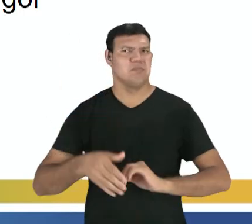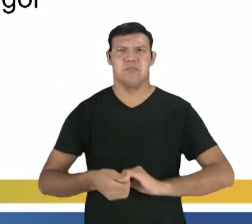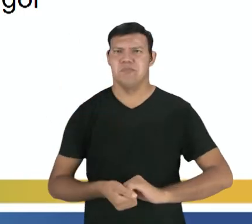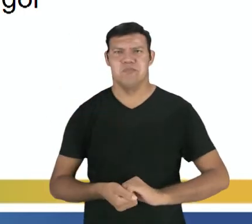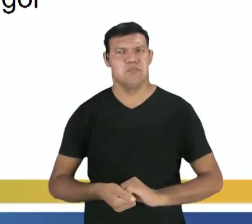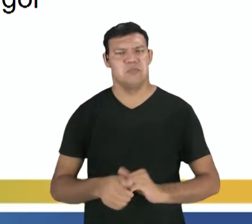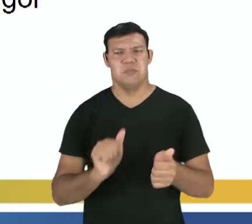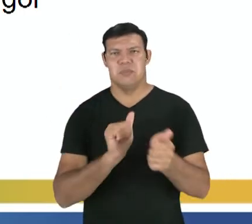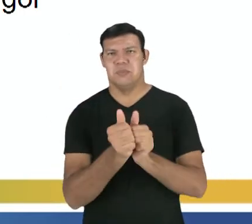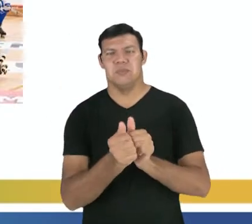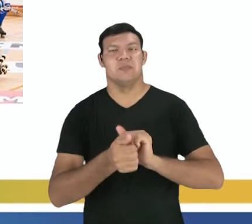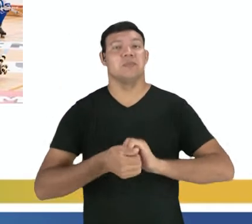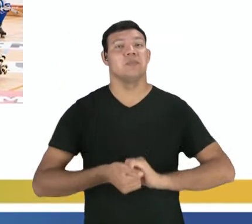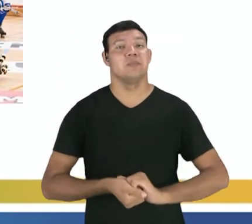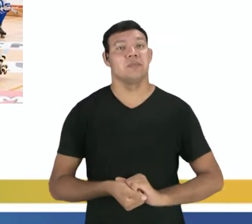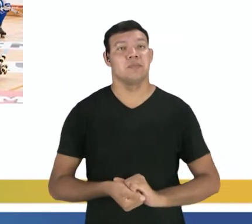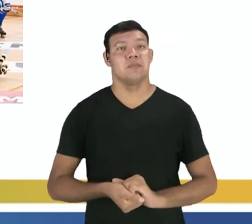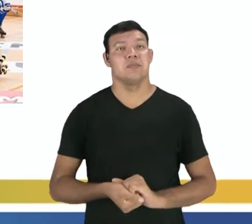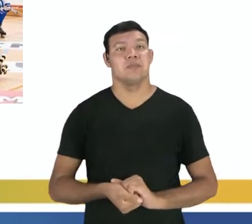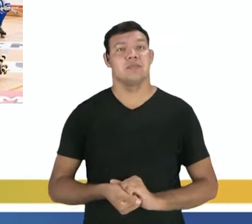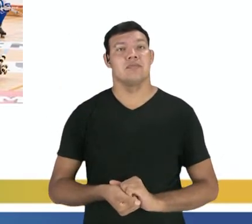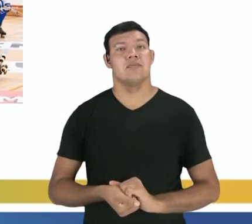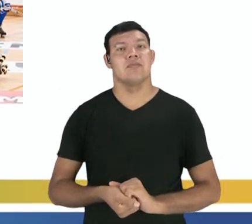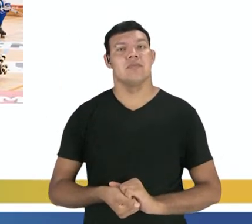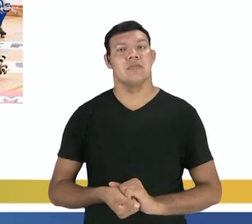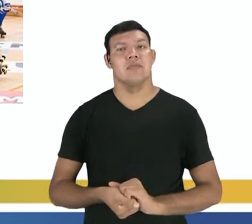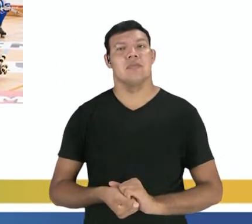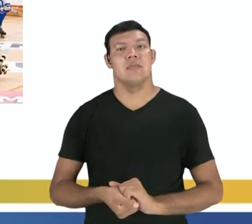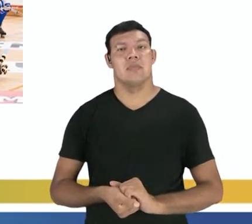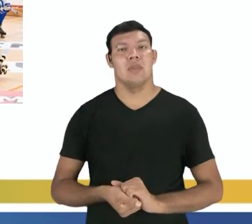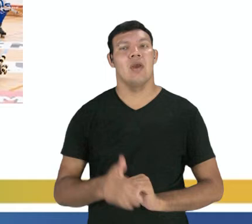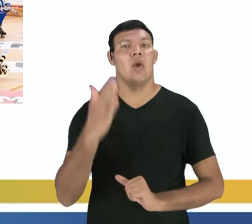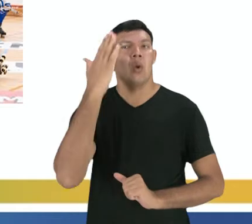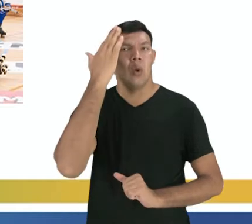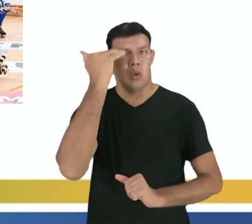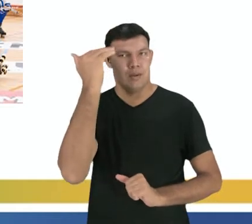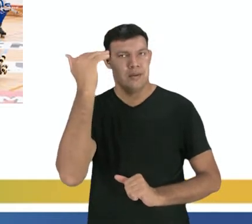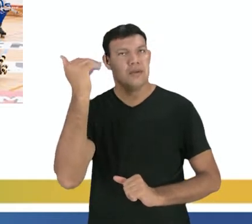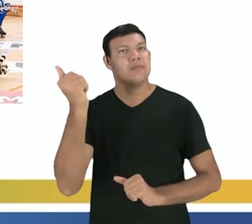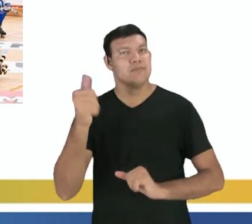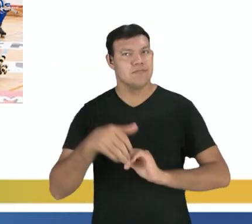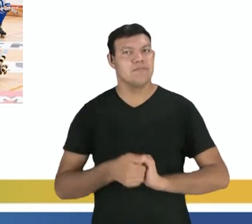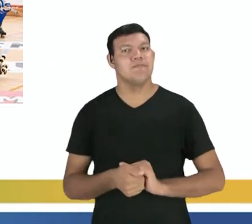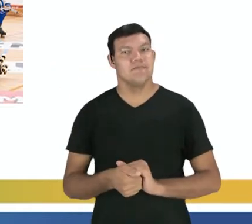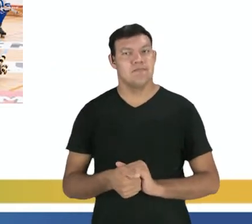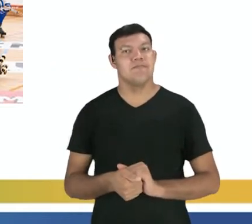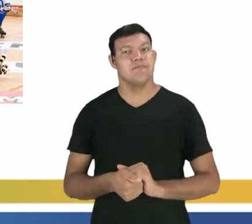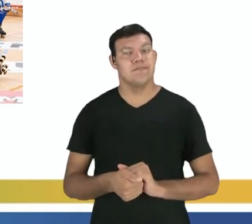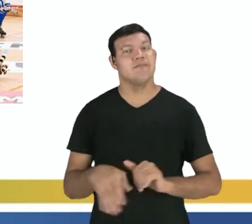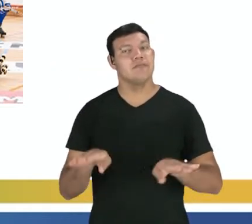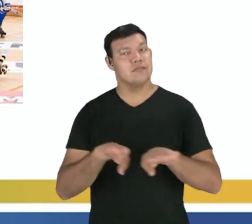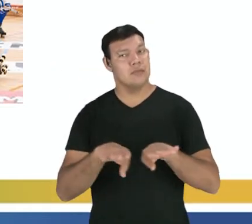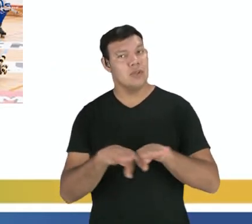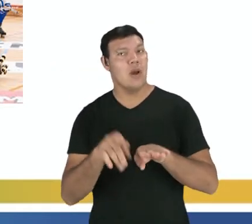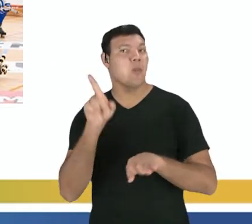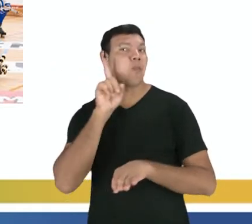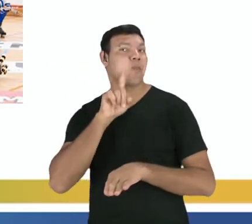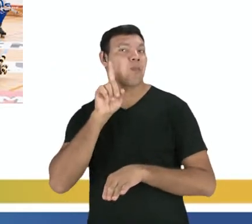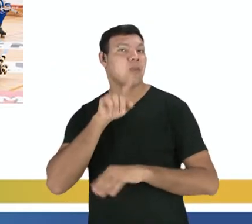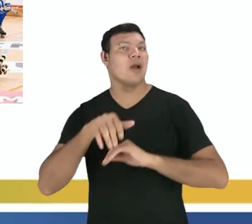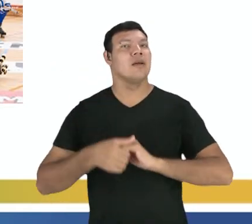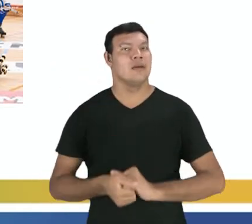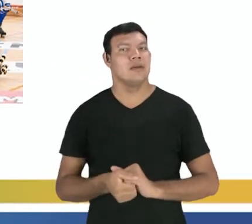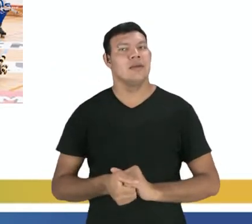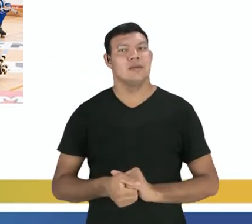esse esporte, mas ele é muito comum na América do Norte. E aí eu